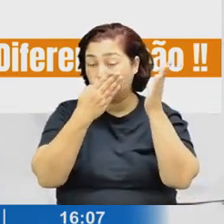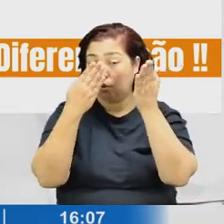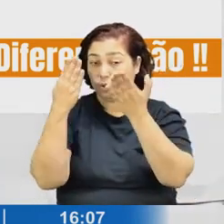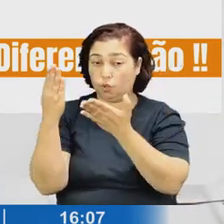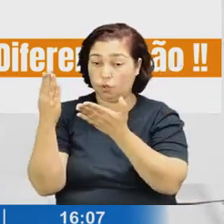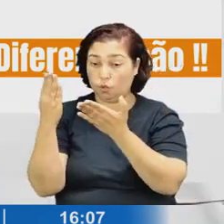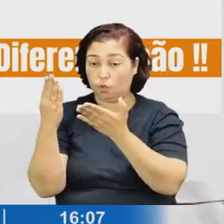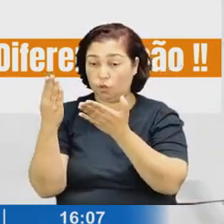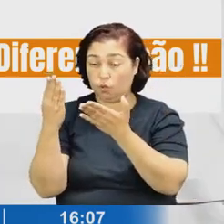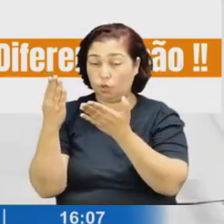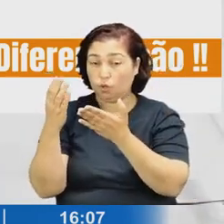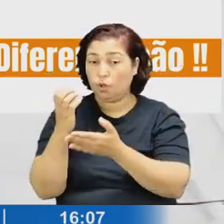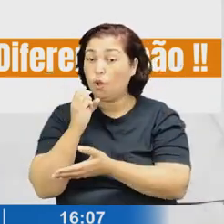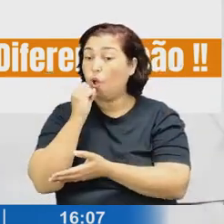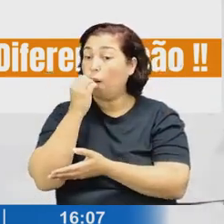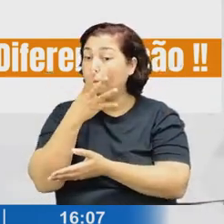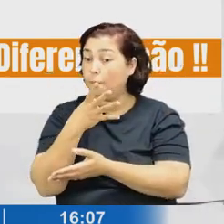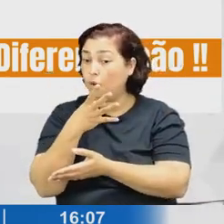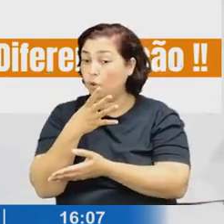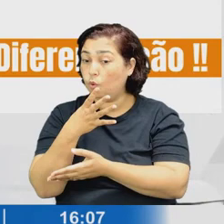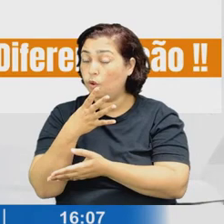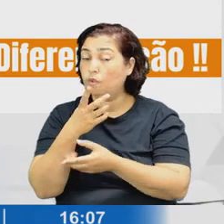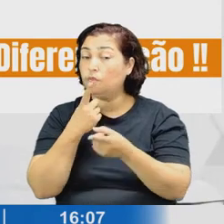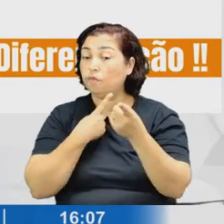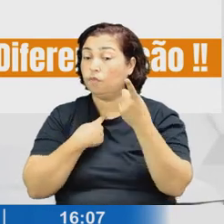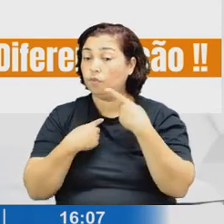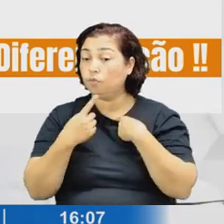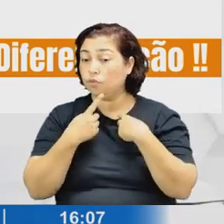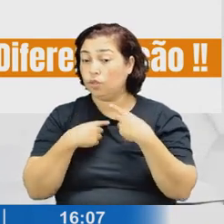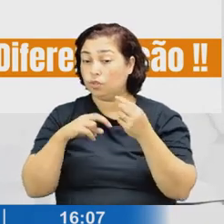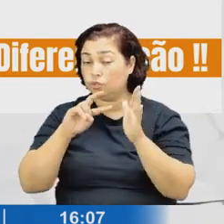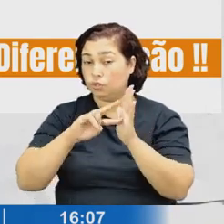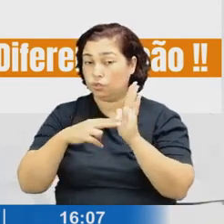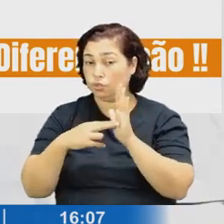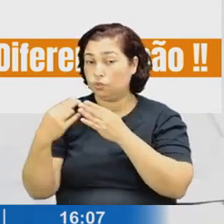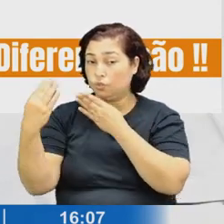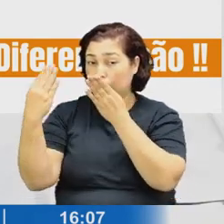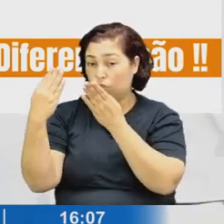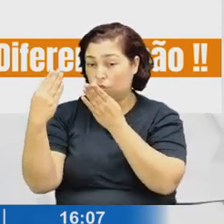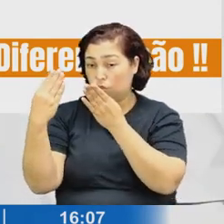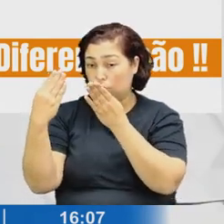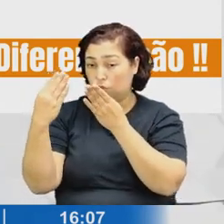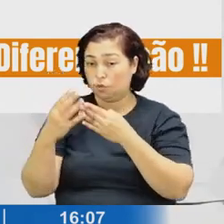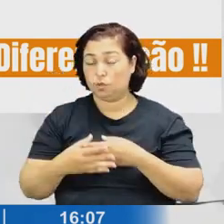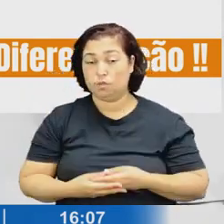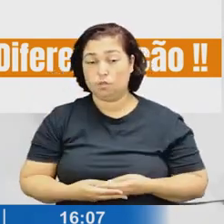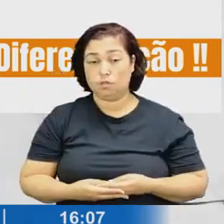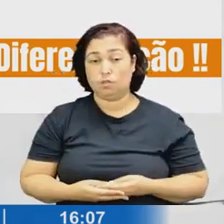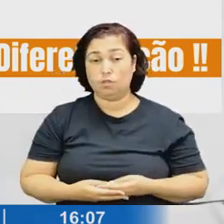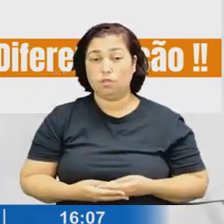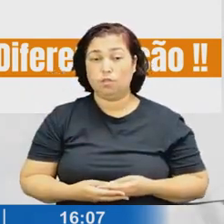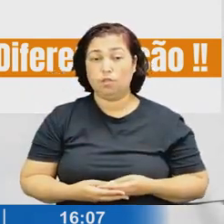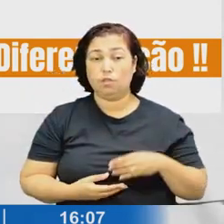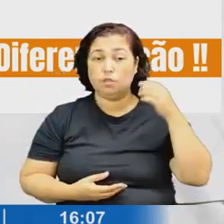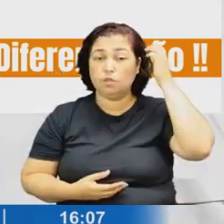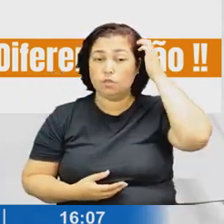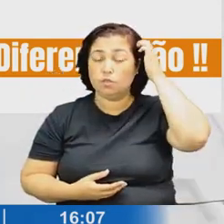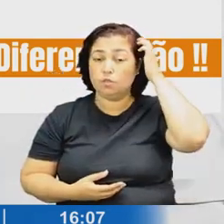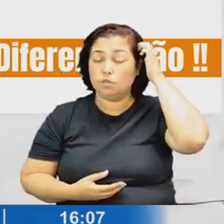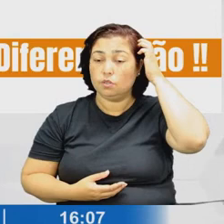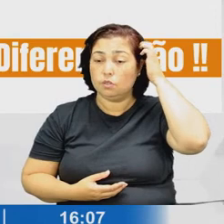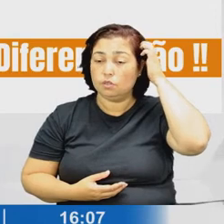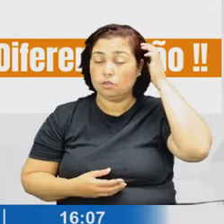é inglês é boa vontade você gera Boa Vontade nas pessoas então tem um exemplo quando eu estudei